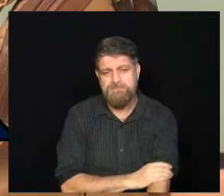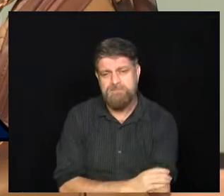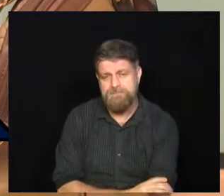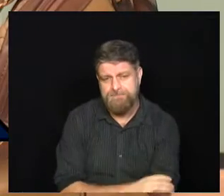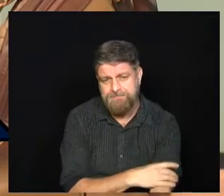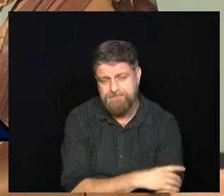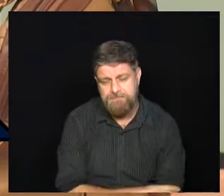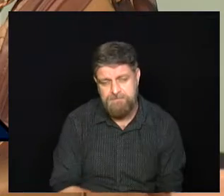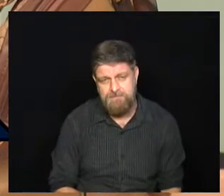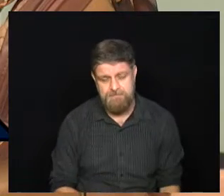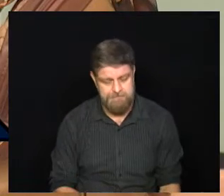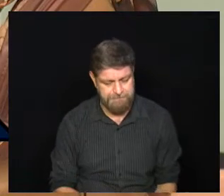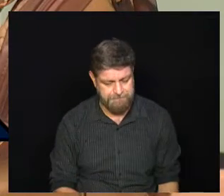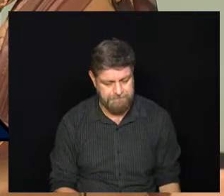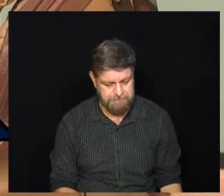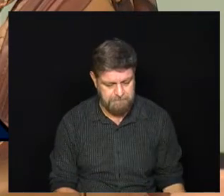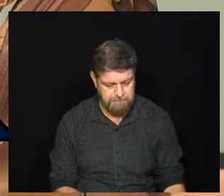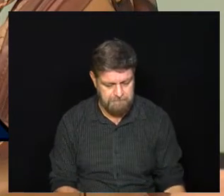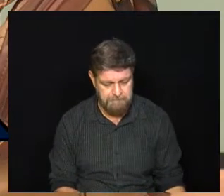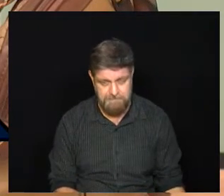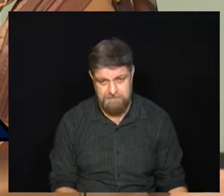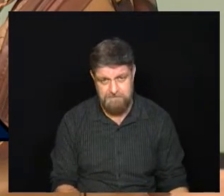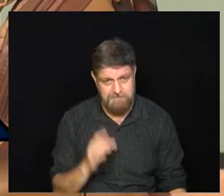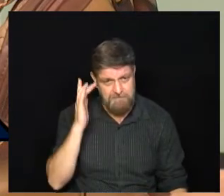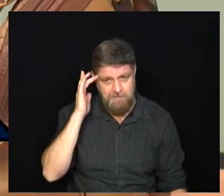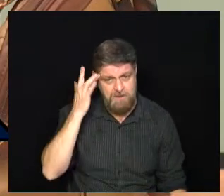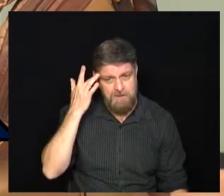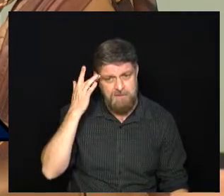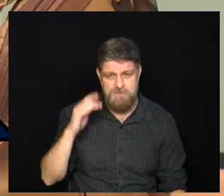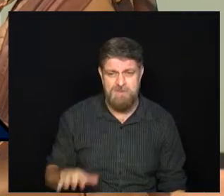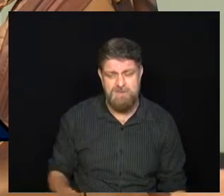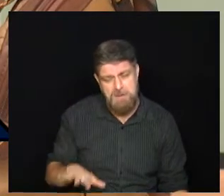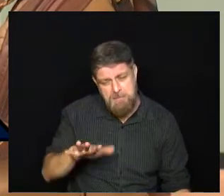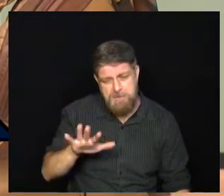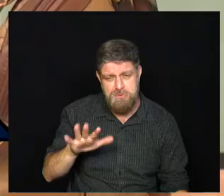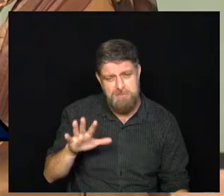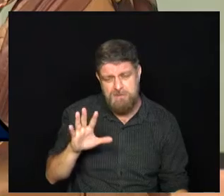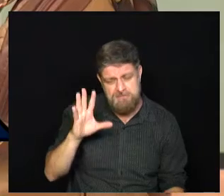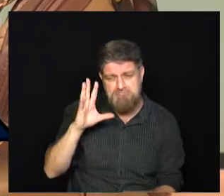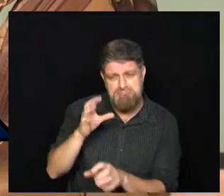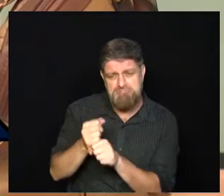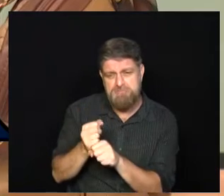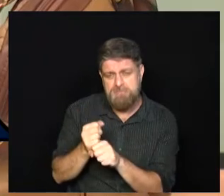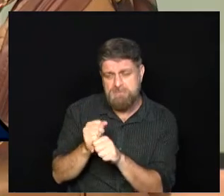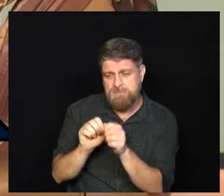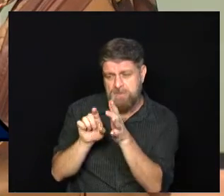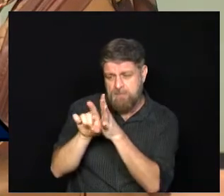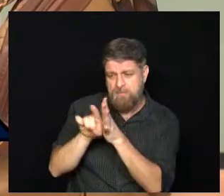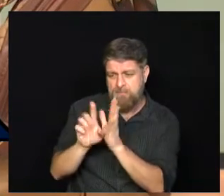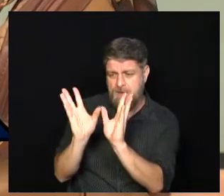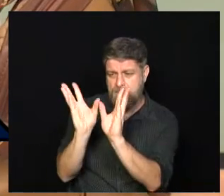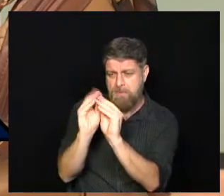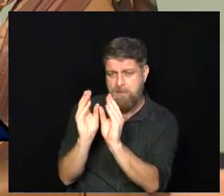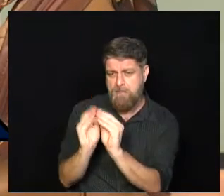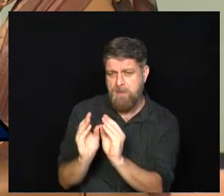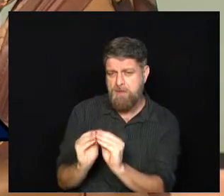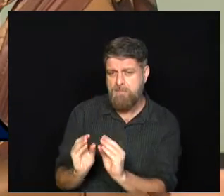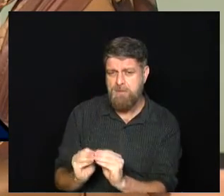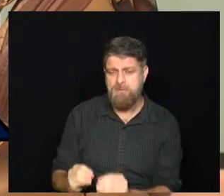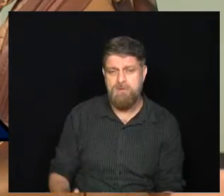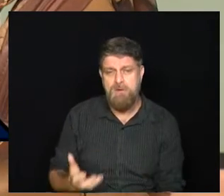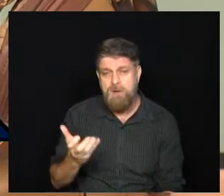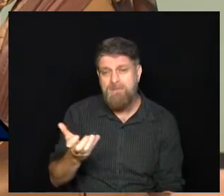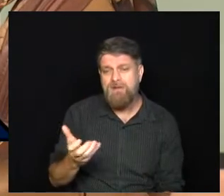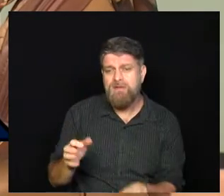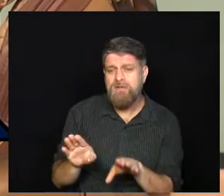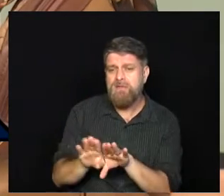desses restos a pagar. Acho que é mais ou menos essa as minhas questões. E só considerar, né,